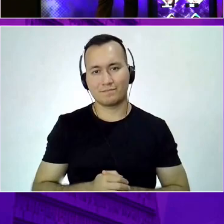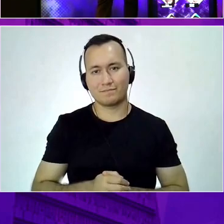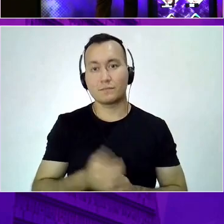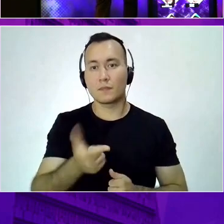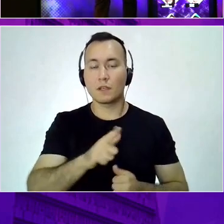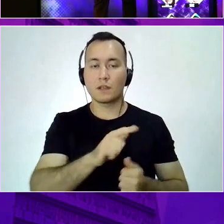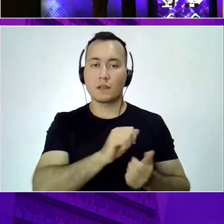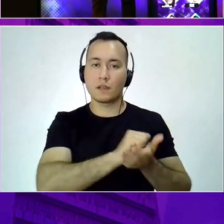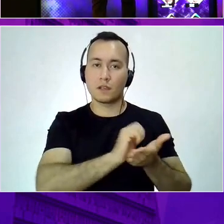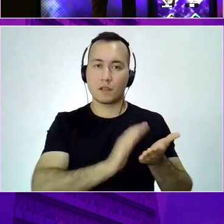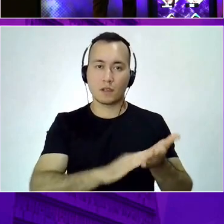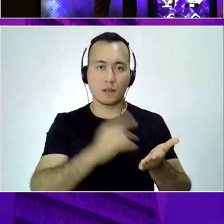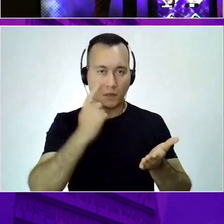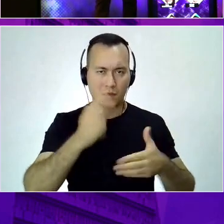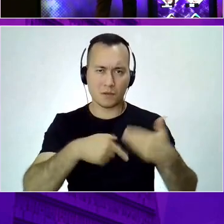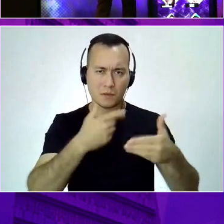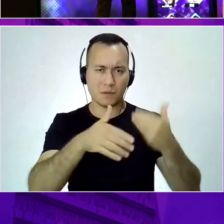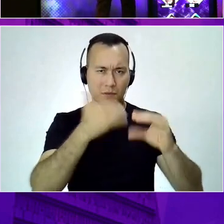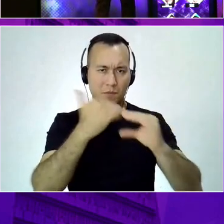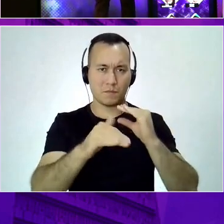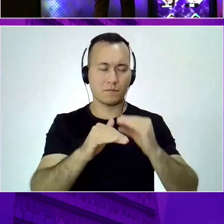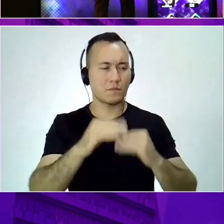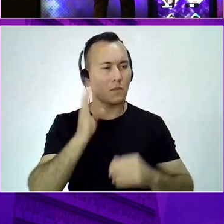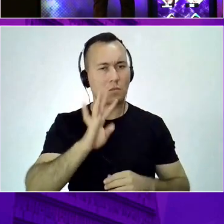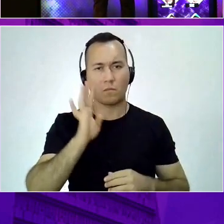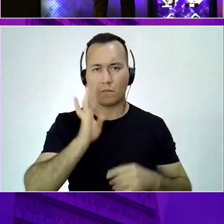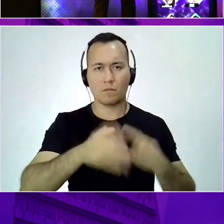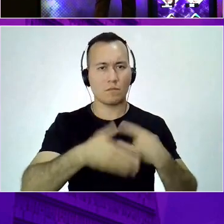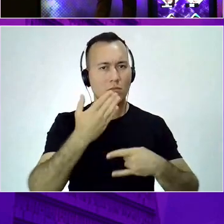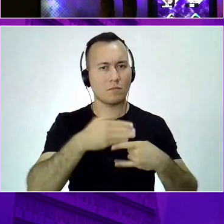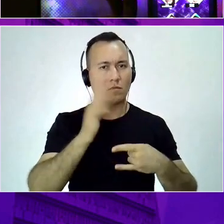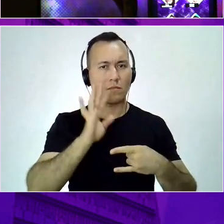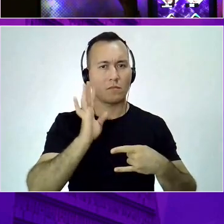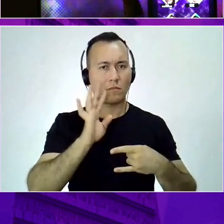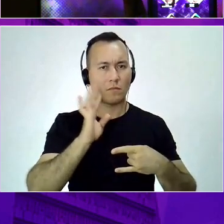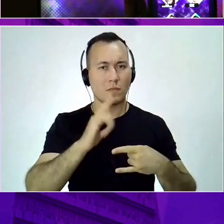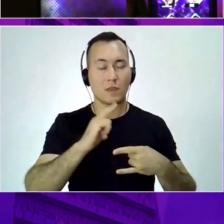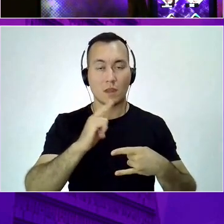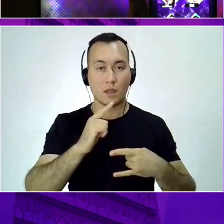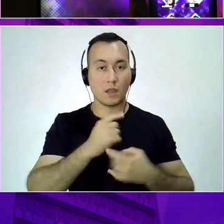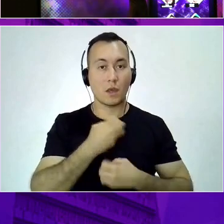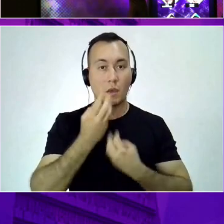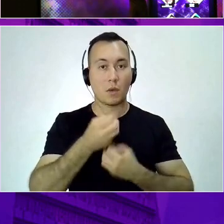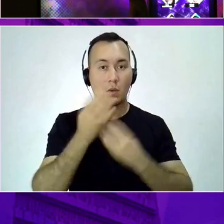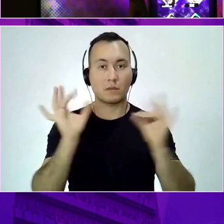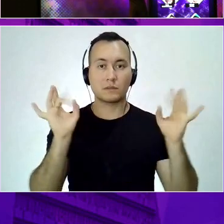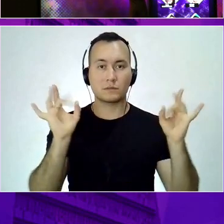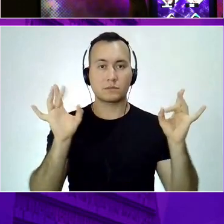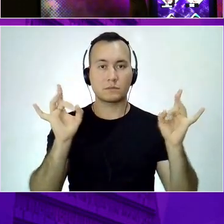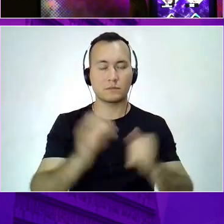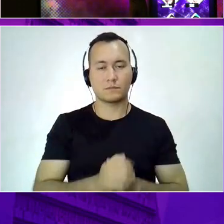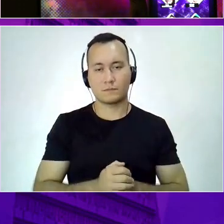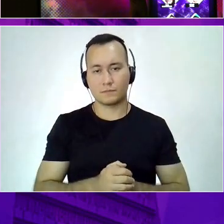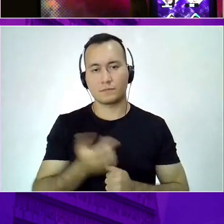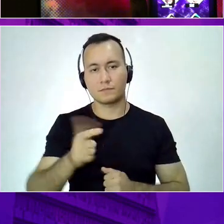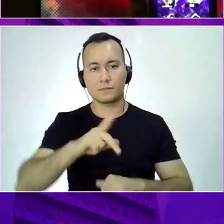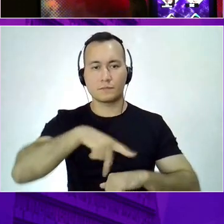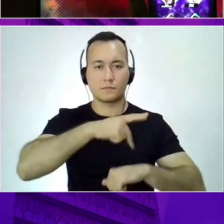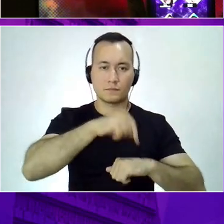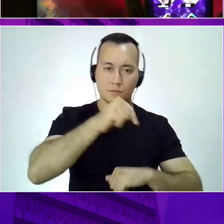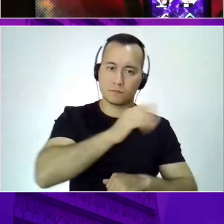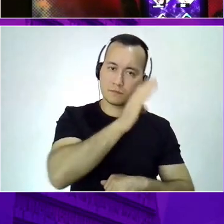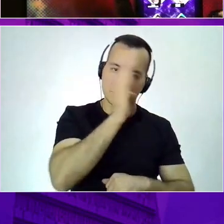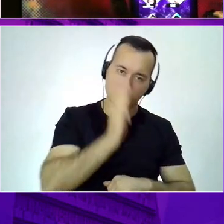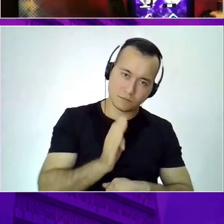que é bem interessante, é um paper bem legal, tem bastante coisa, mas vocês vão ver aí, olha, que os países, o Brasil foi um dos